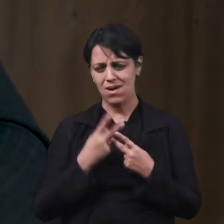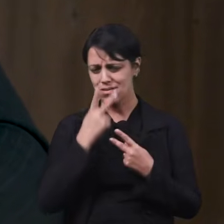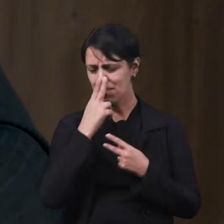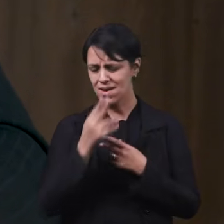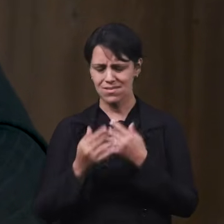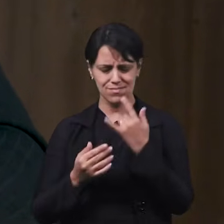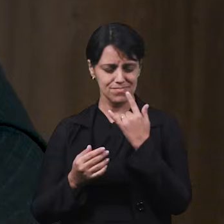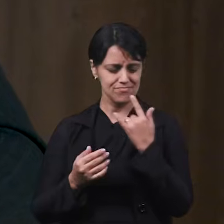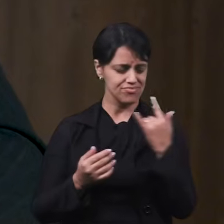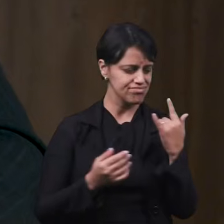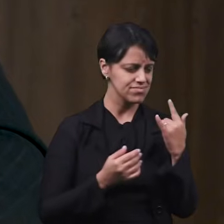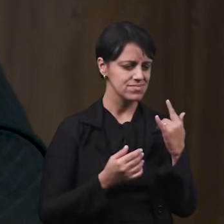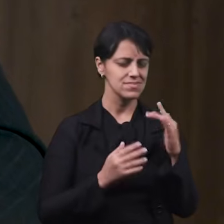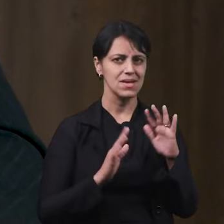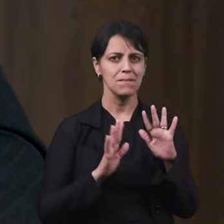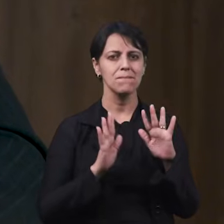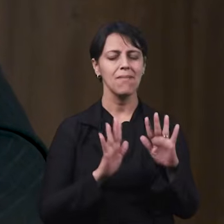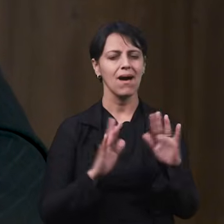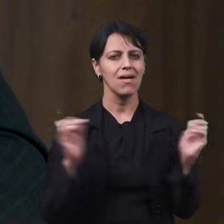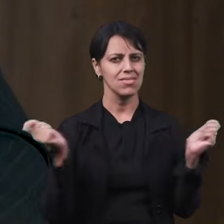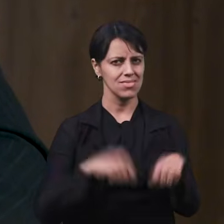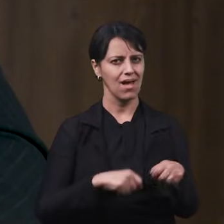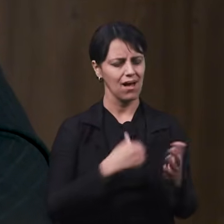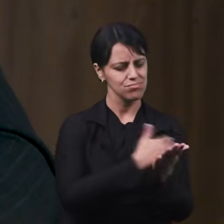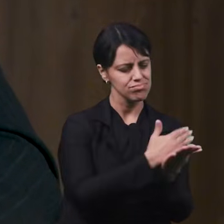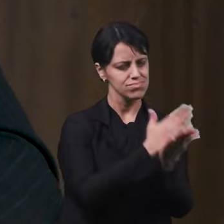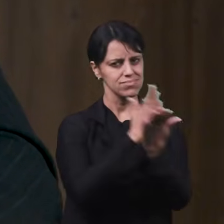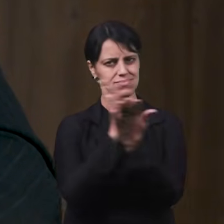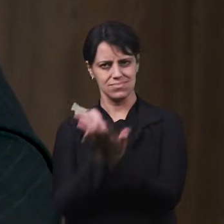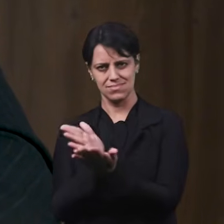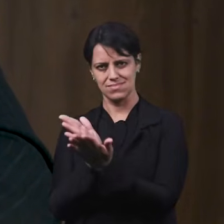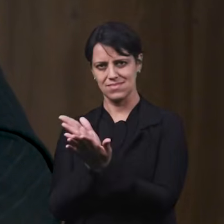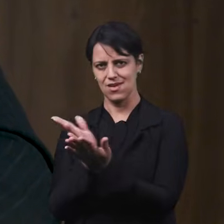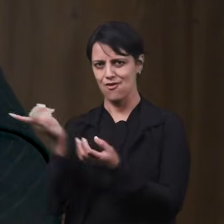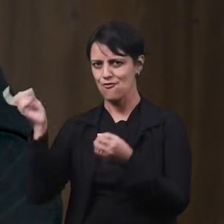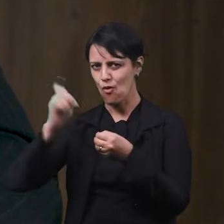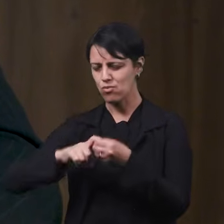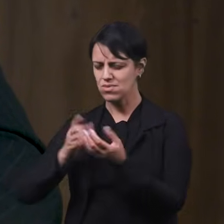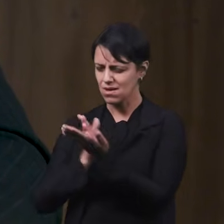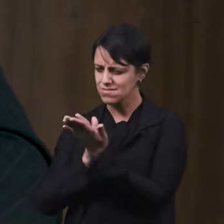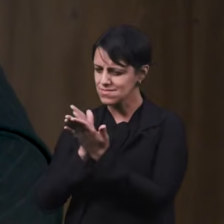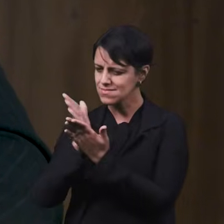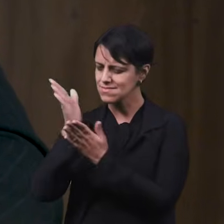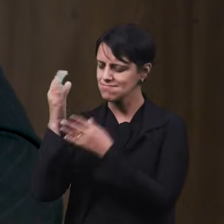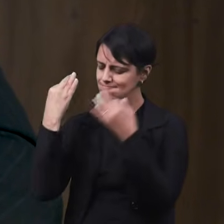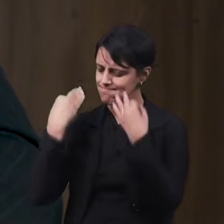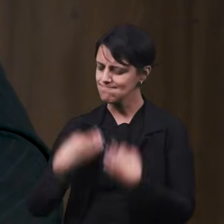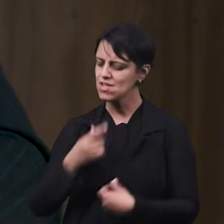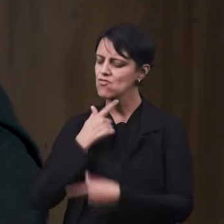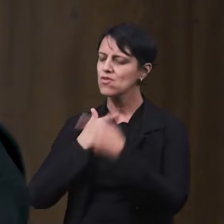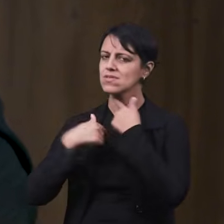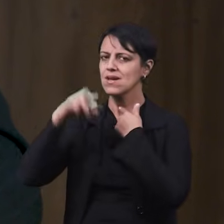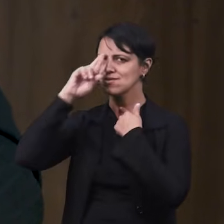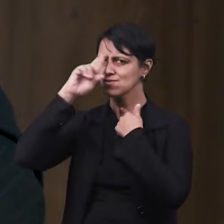maior e se desviou, mas ainda há tempo de voltar à retidão e viver o